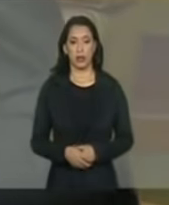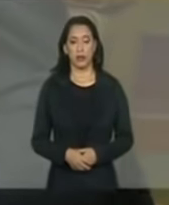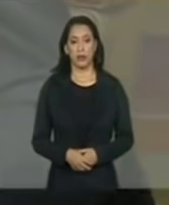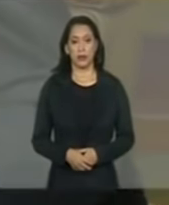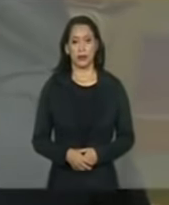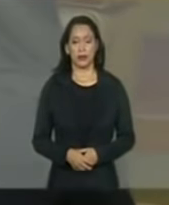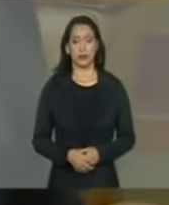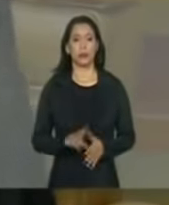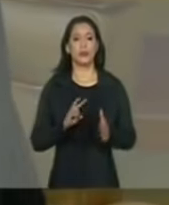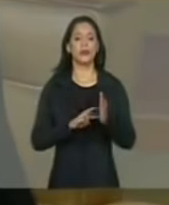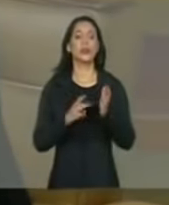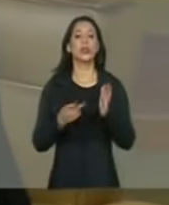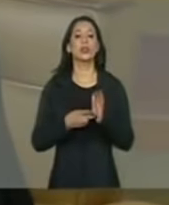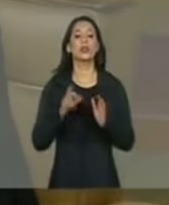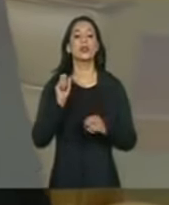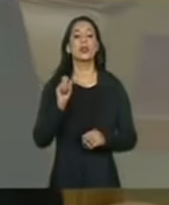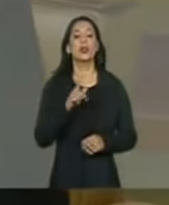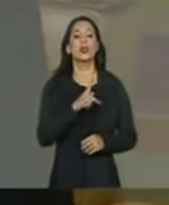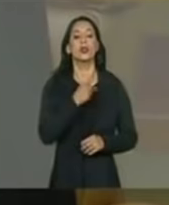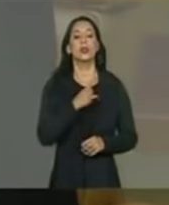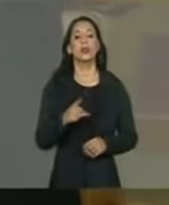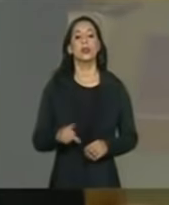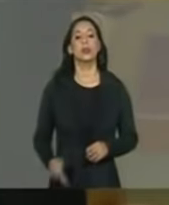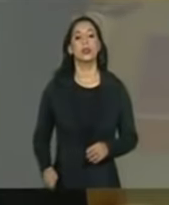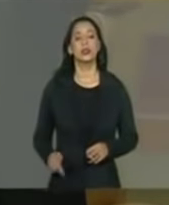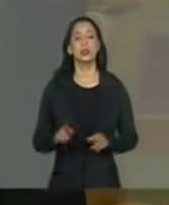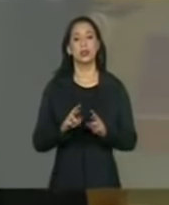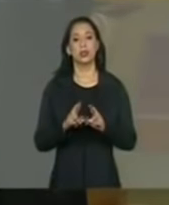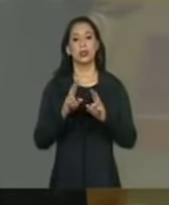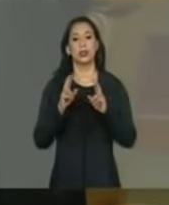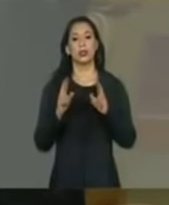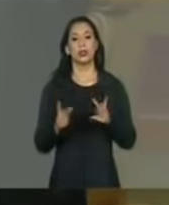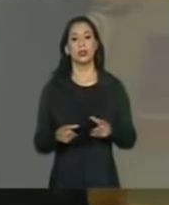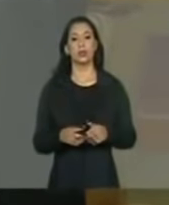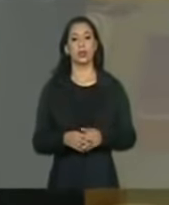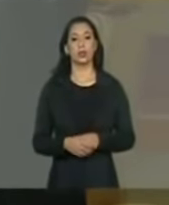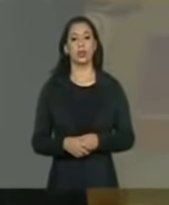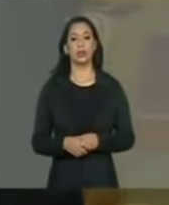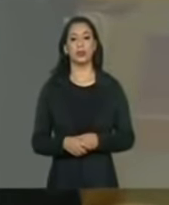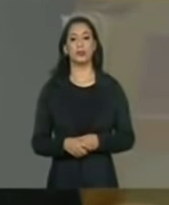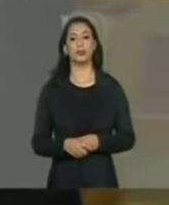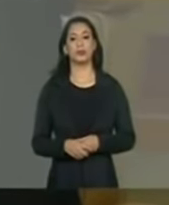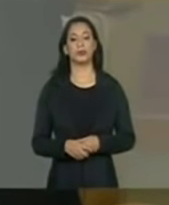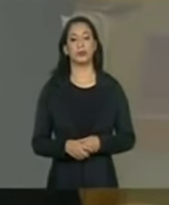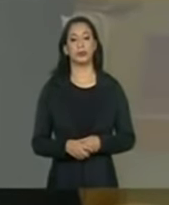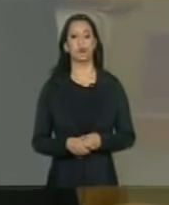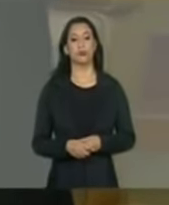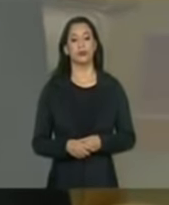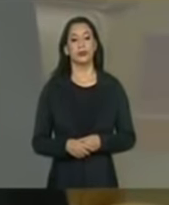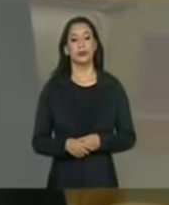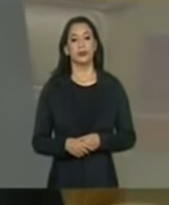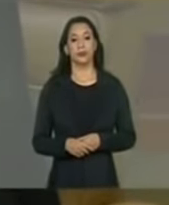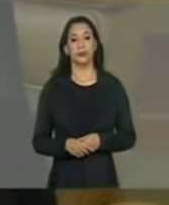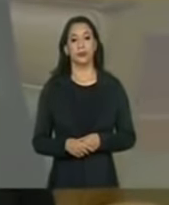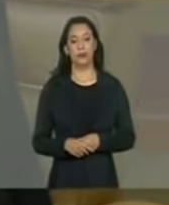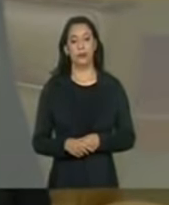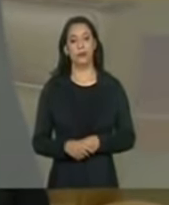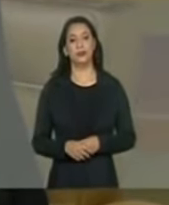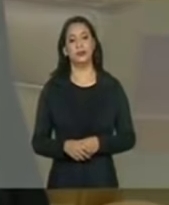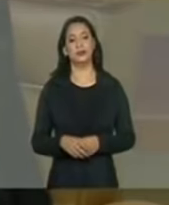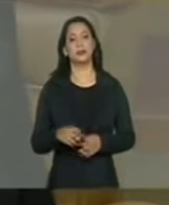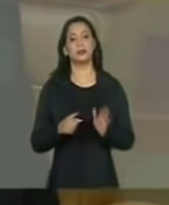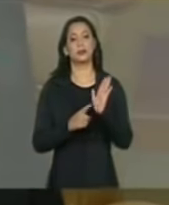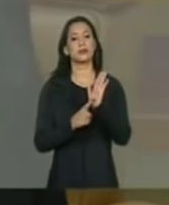significa importantes no presidente ao contrário do que se tem erroneamente divulgado fala-se que